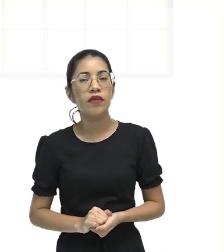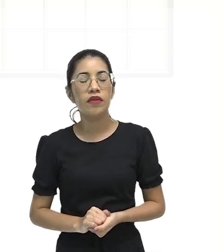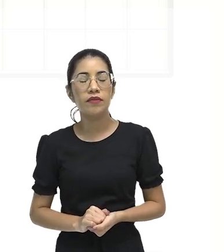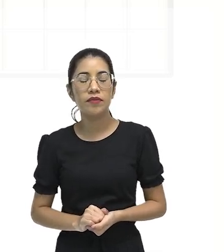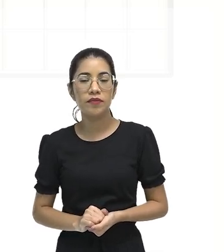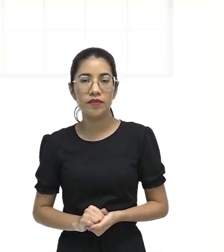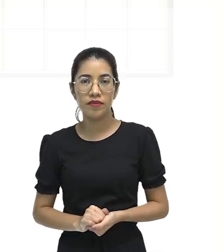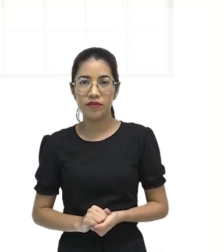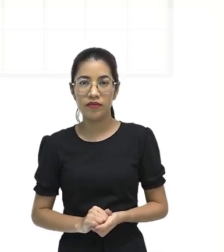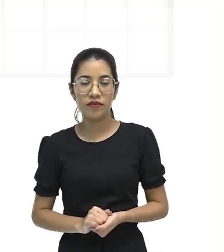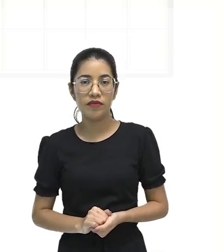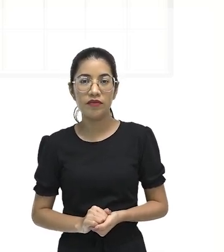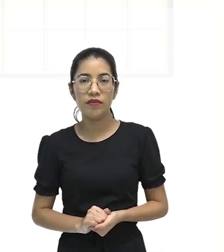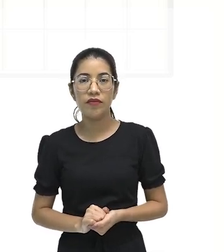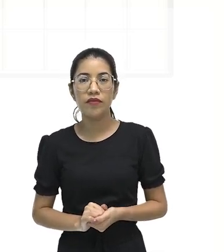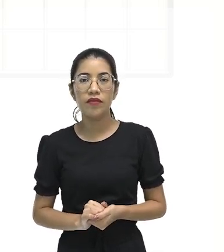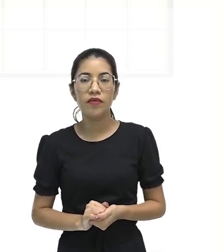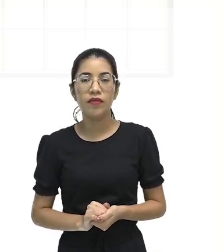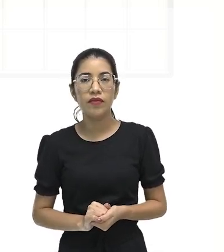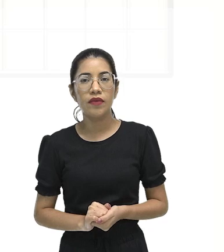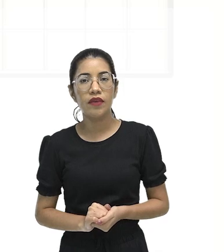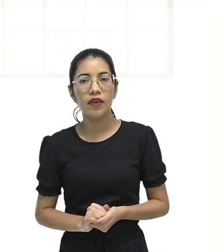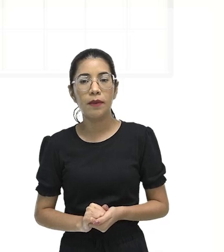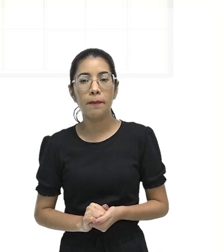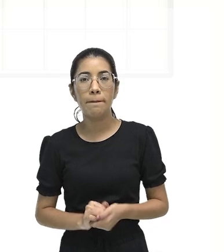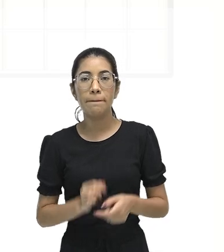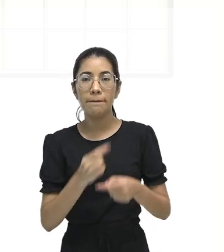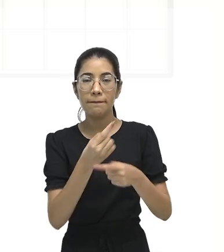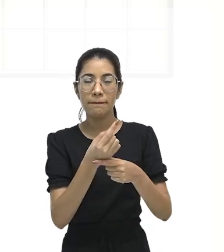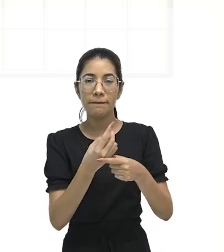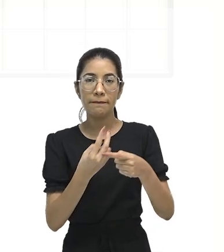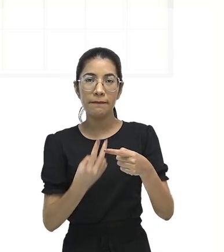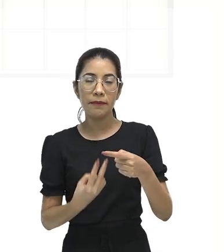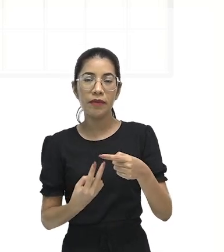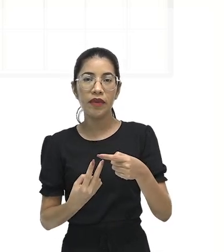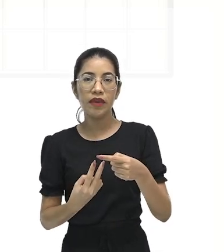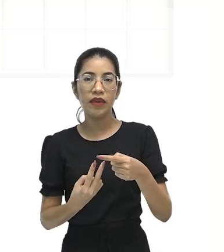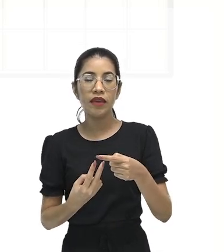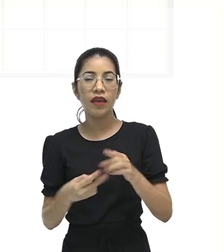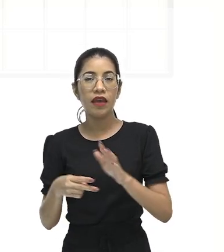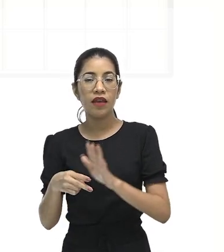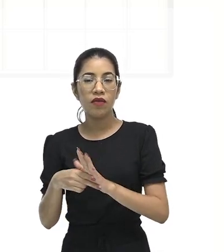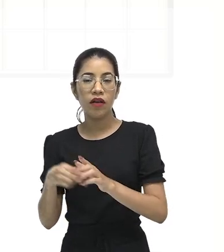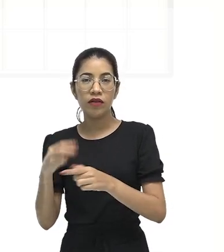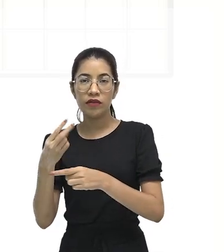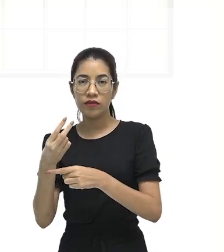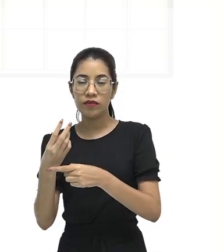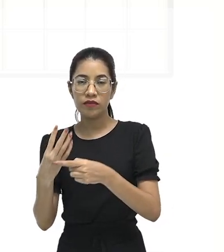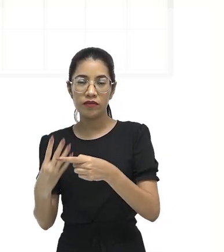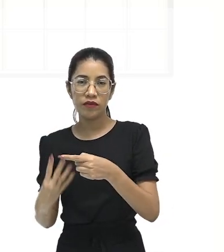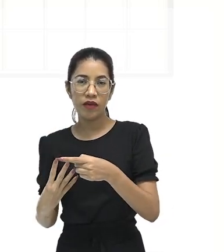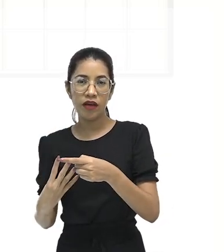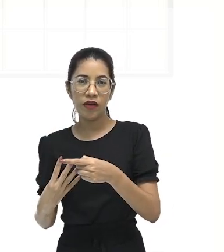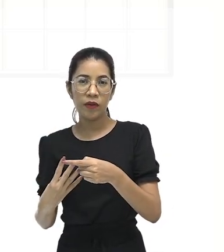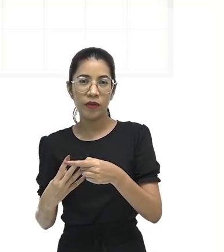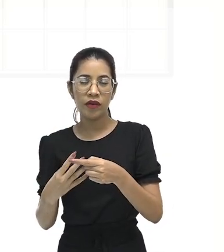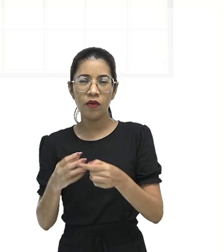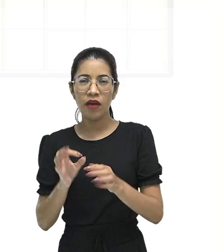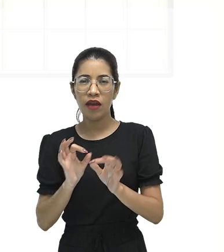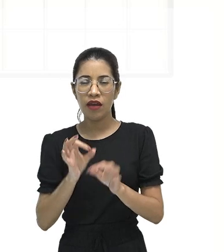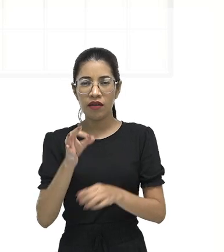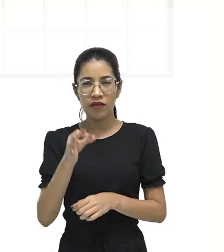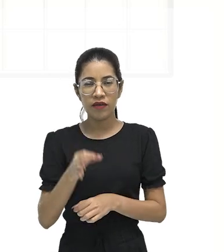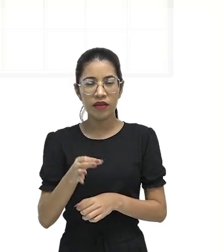que 1 sobre 2 é igual a 2 sobre 4, essa afirmação é verdadeira